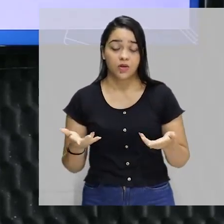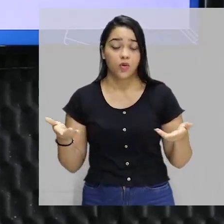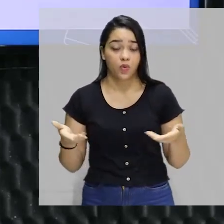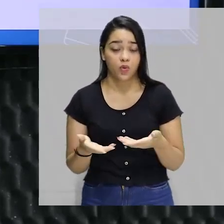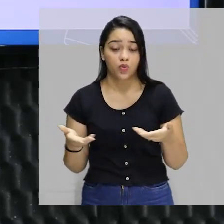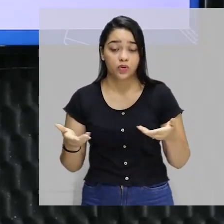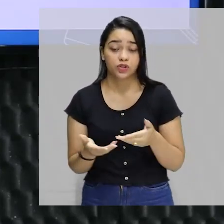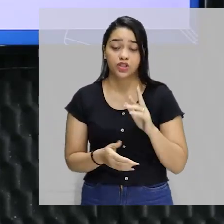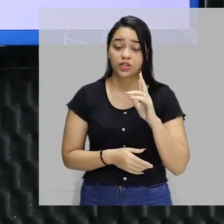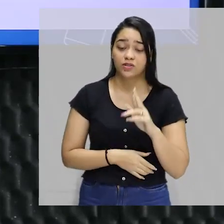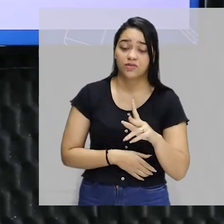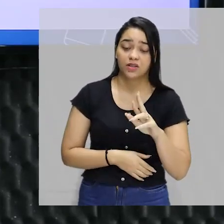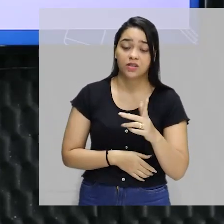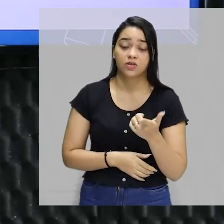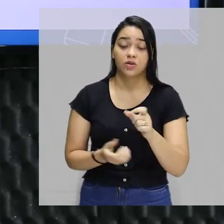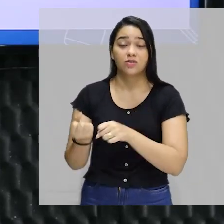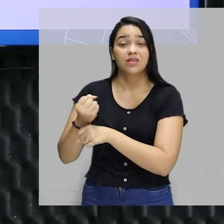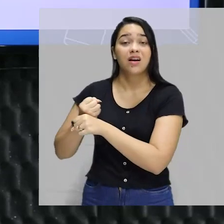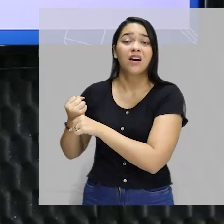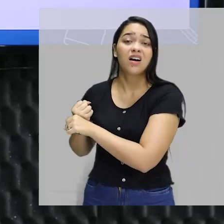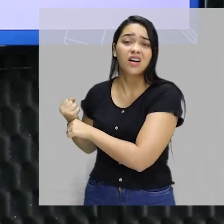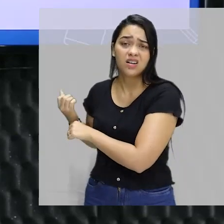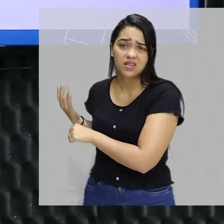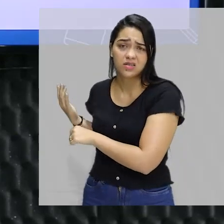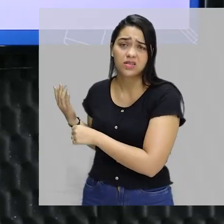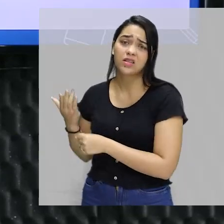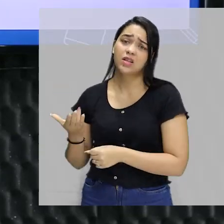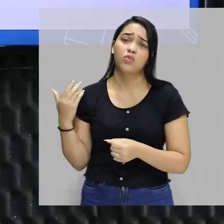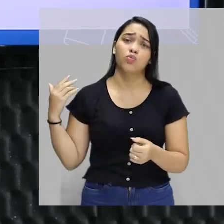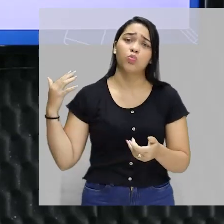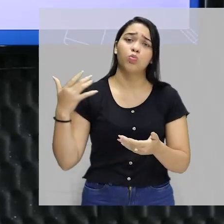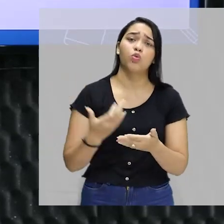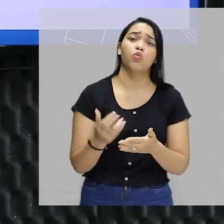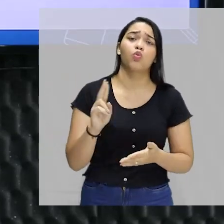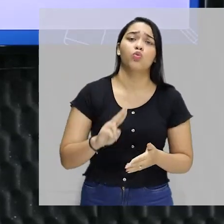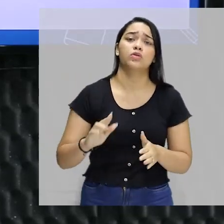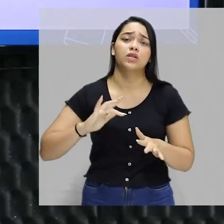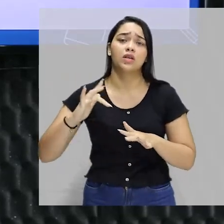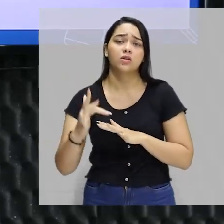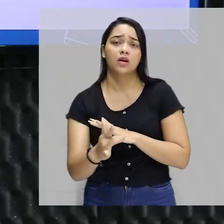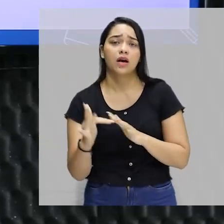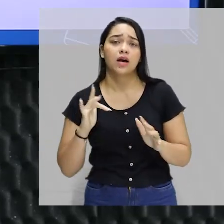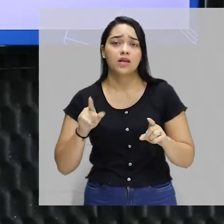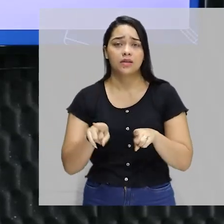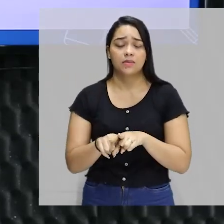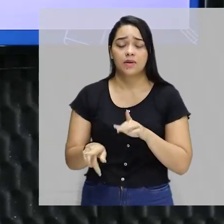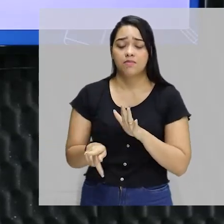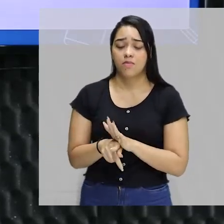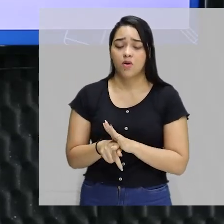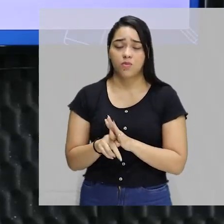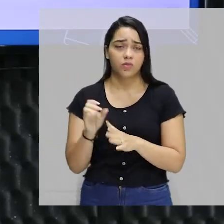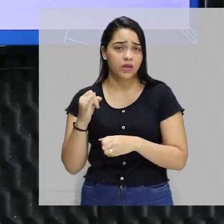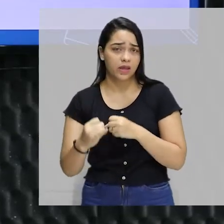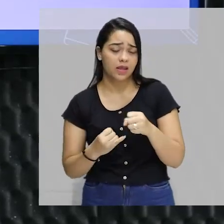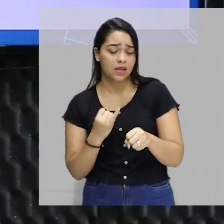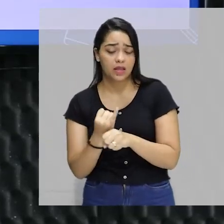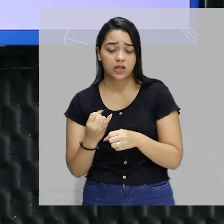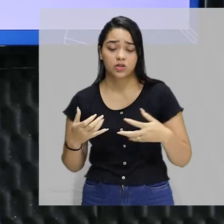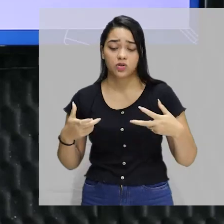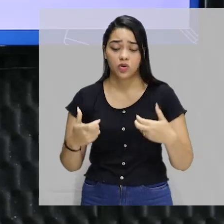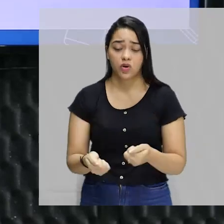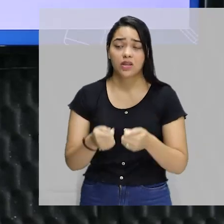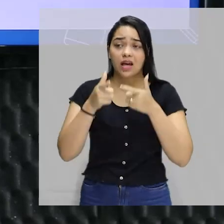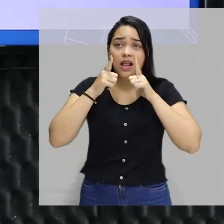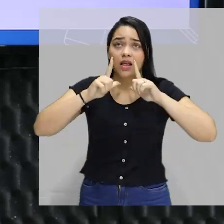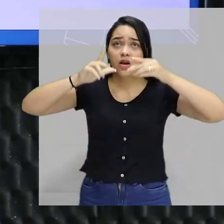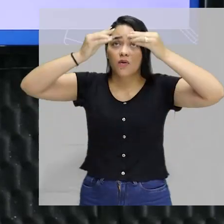hoje é bastante diferente de alguns anos atrás, né? Então, todo esse uso das mídias, todo esse recurso digital, toda essa